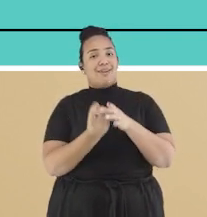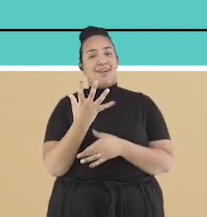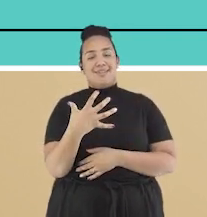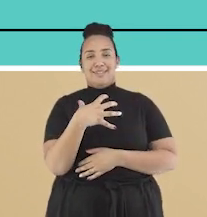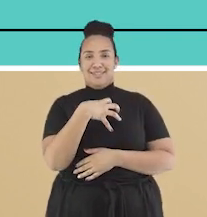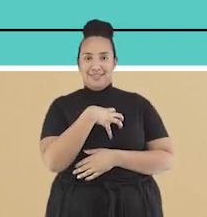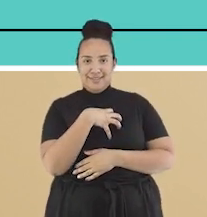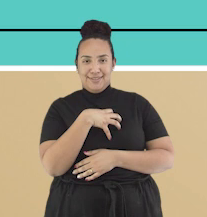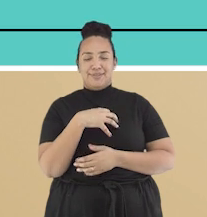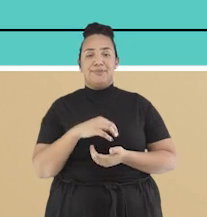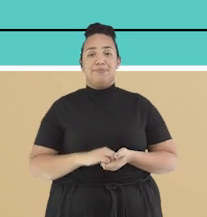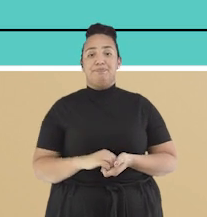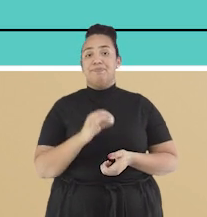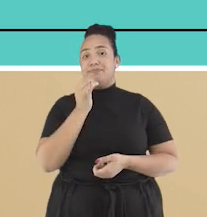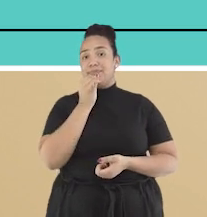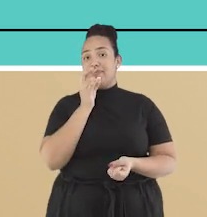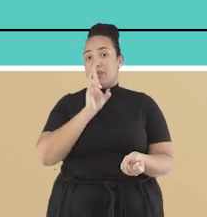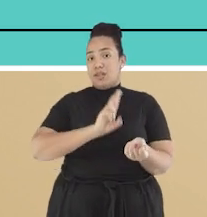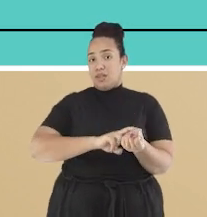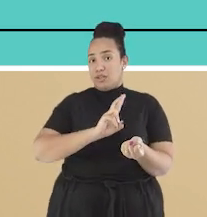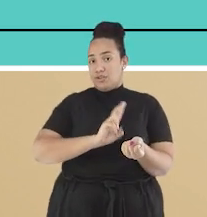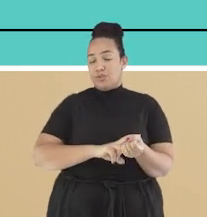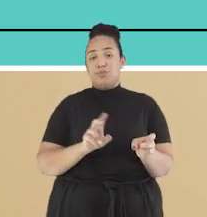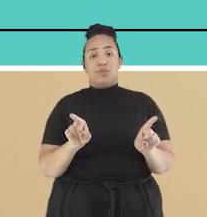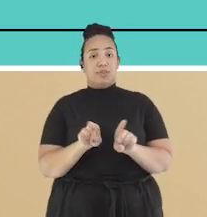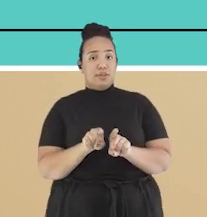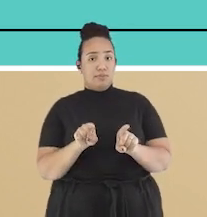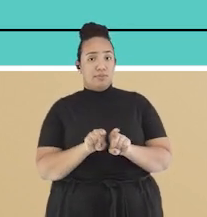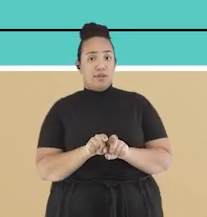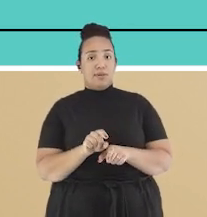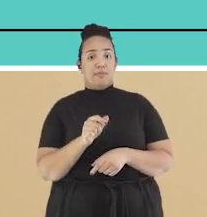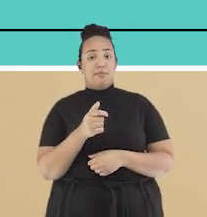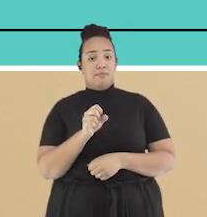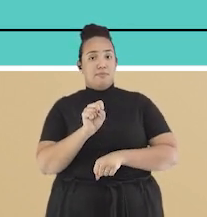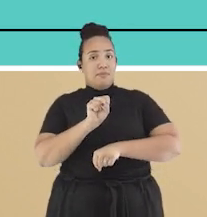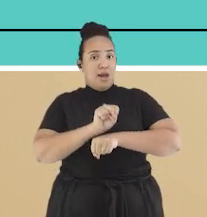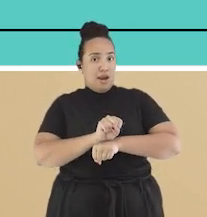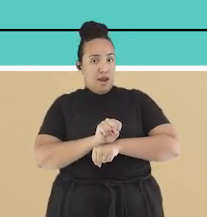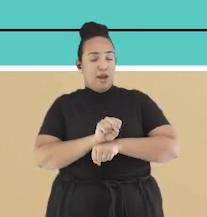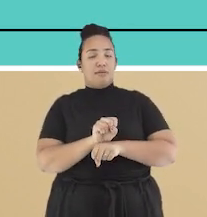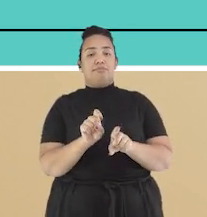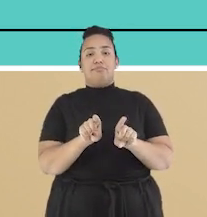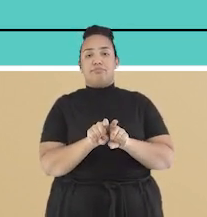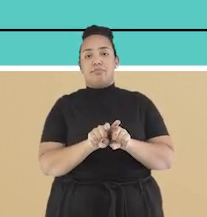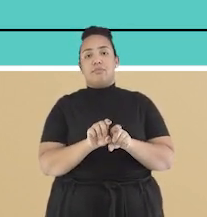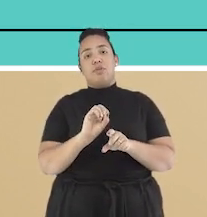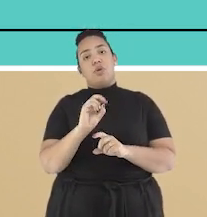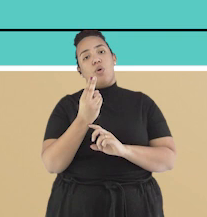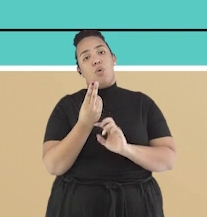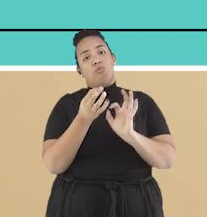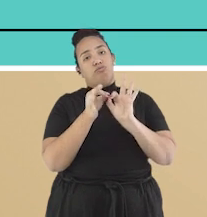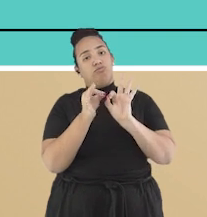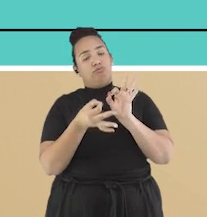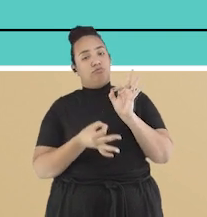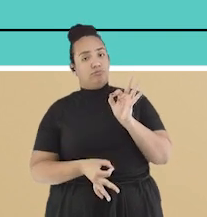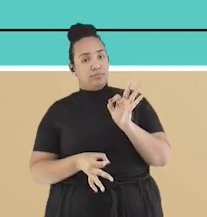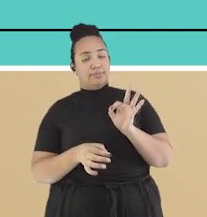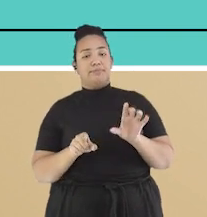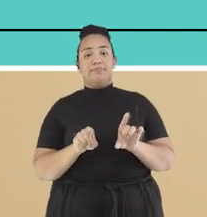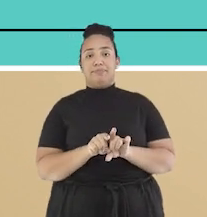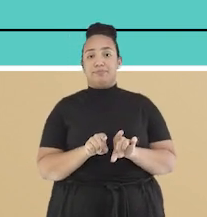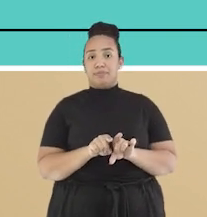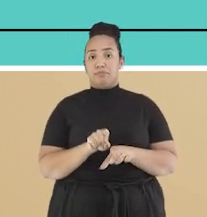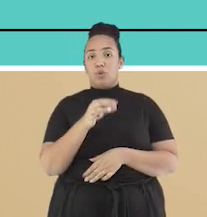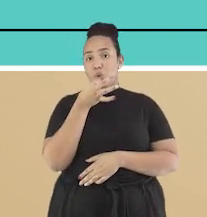sentidos pretendidos, como o ritmo e a entonação, o emprego de pausas e prolongamentos, o tom